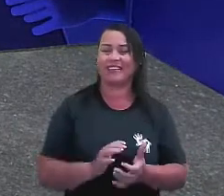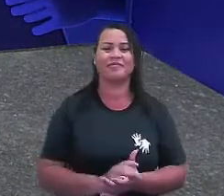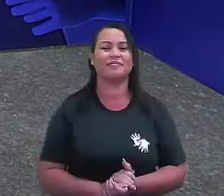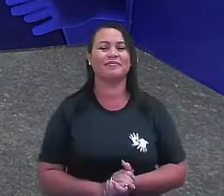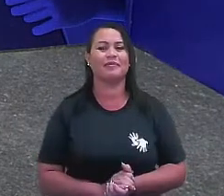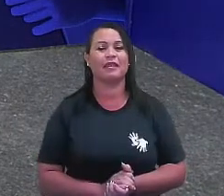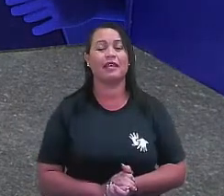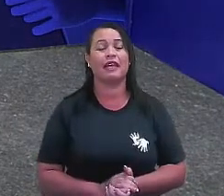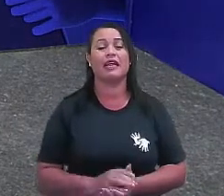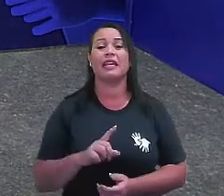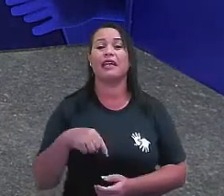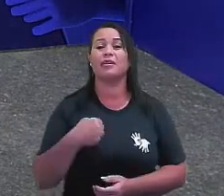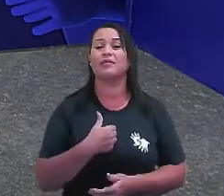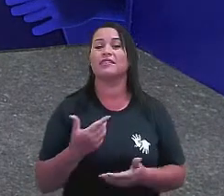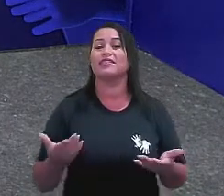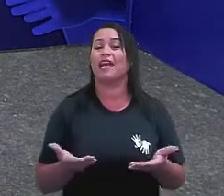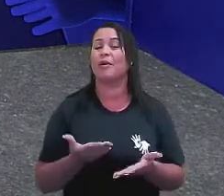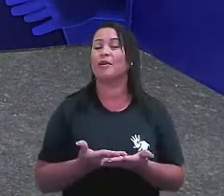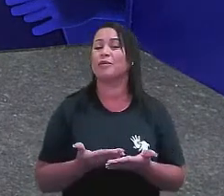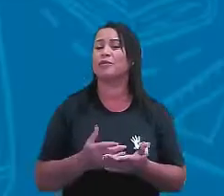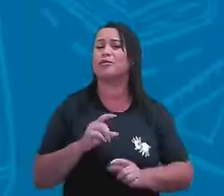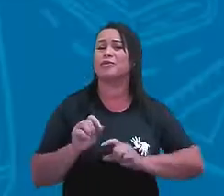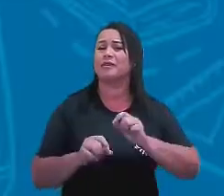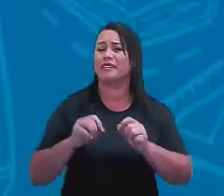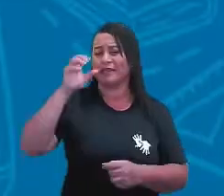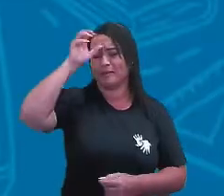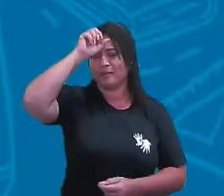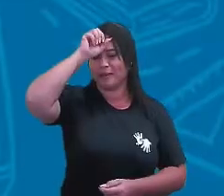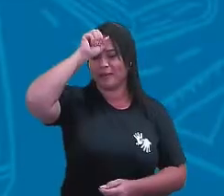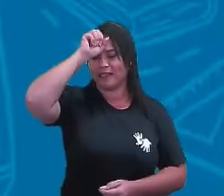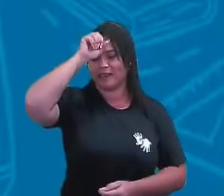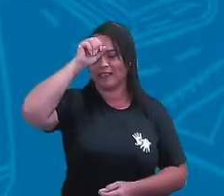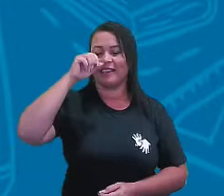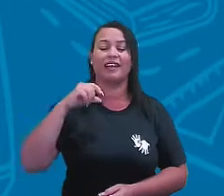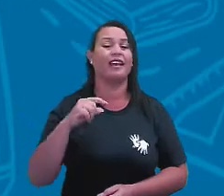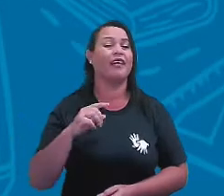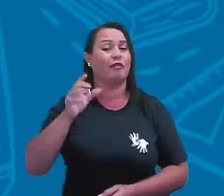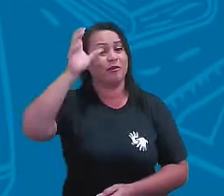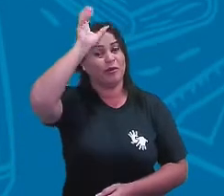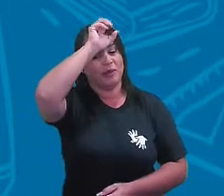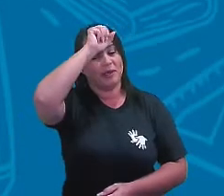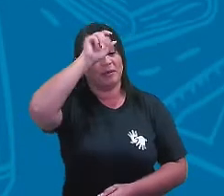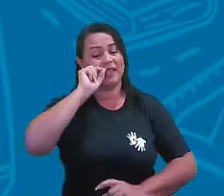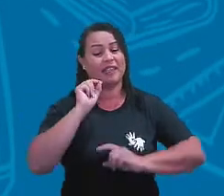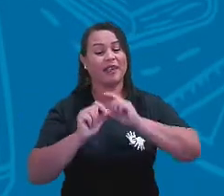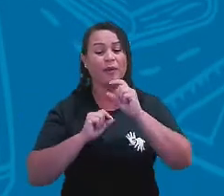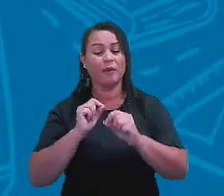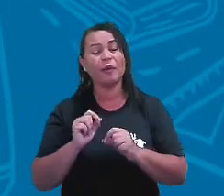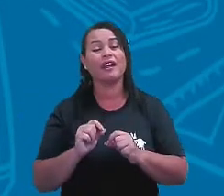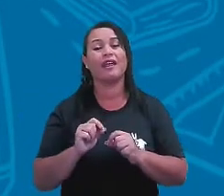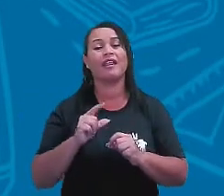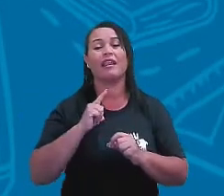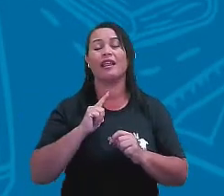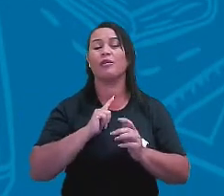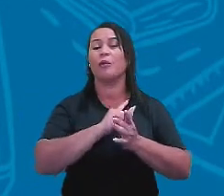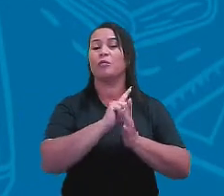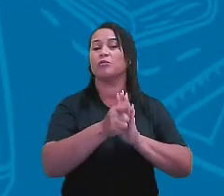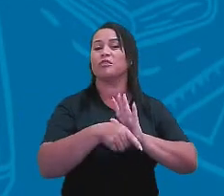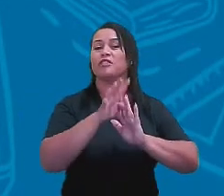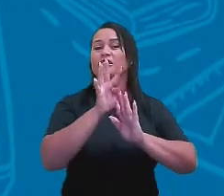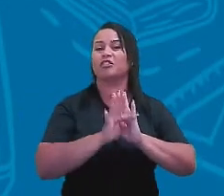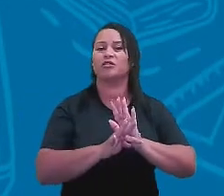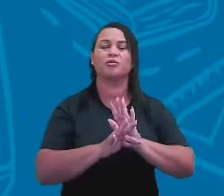bom? Então, na nossa aula de hoje, o que é que a gente vai aprender? A gente vai aprender, gente, um pouquinho aí desse gênero textual